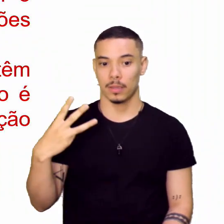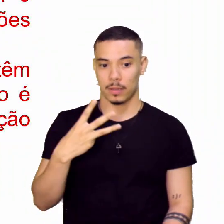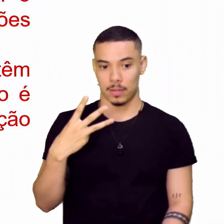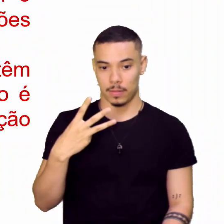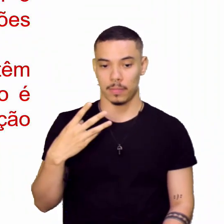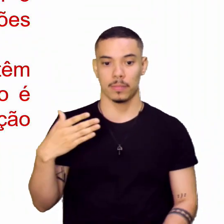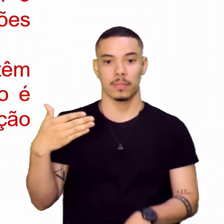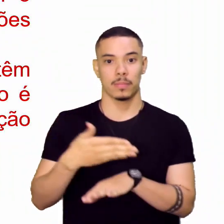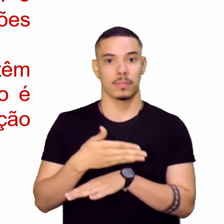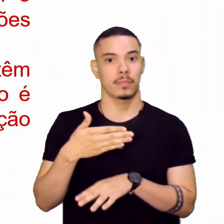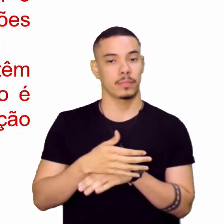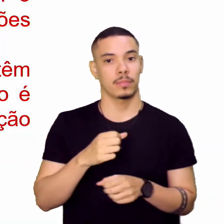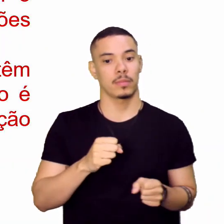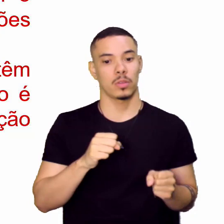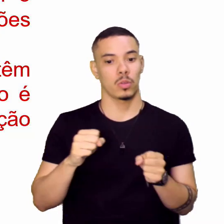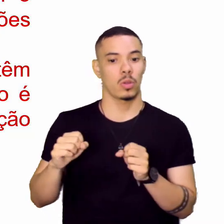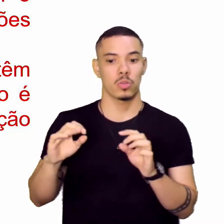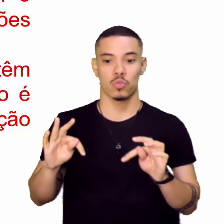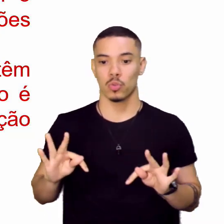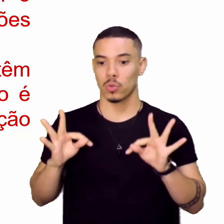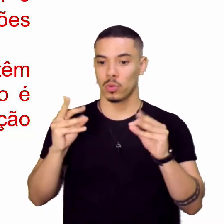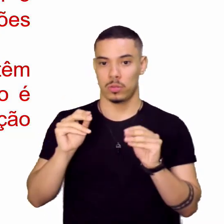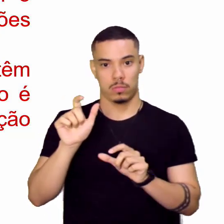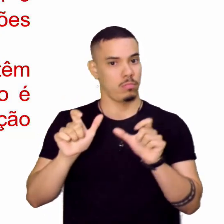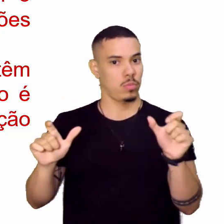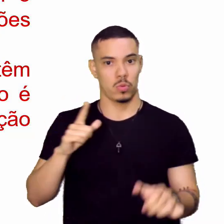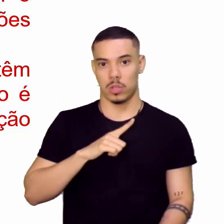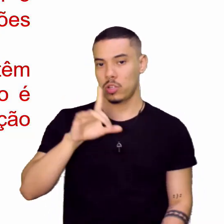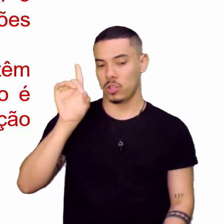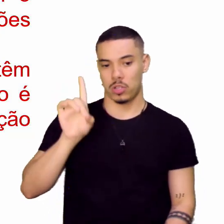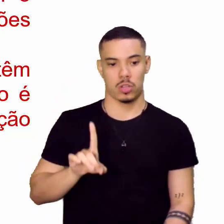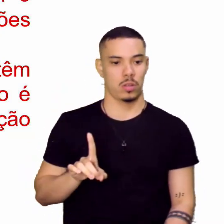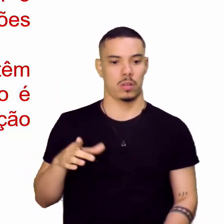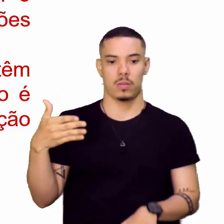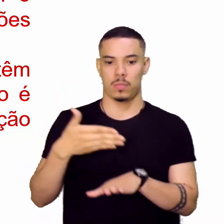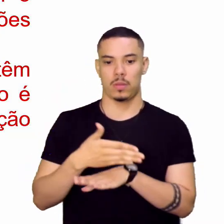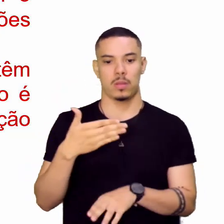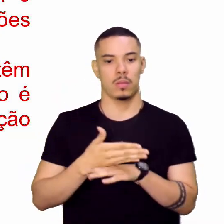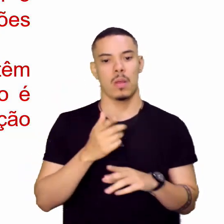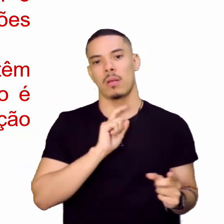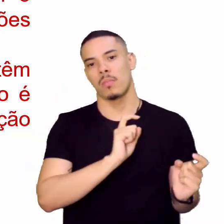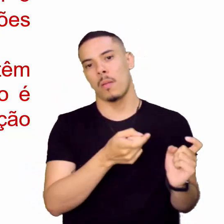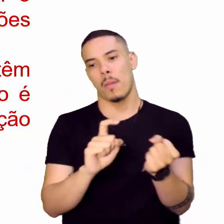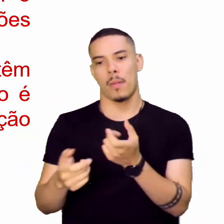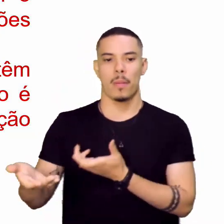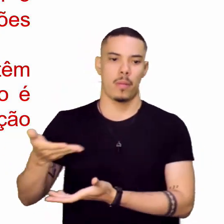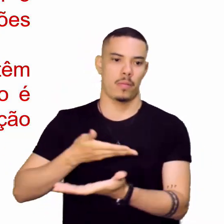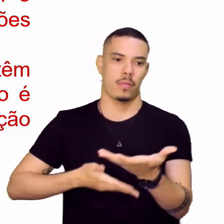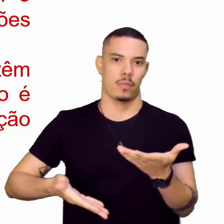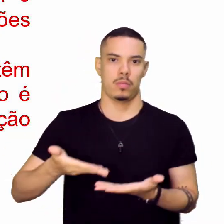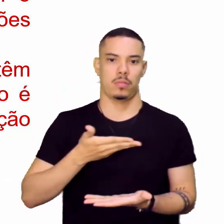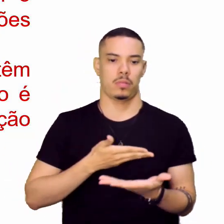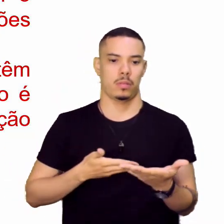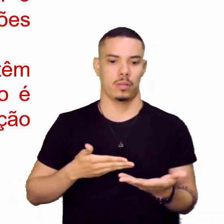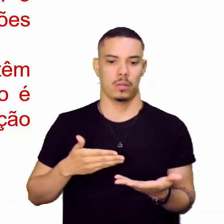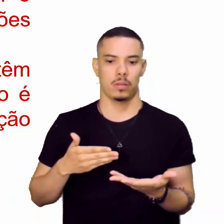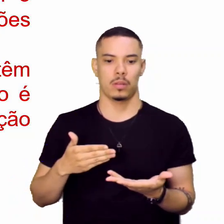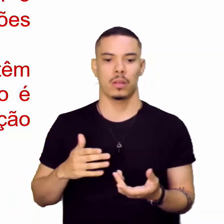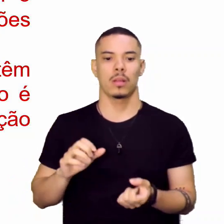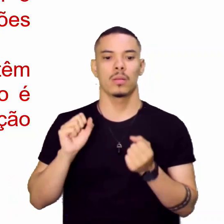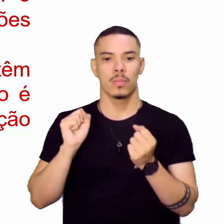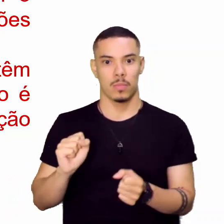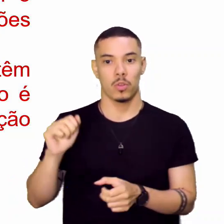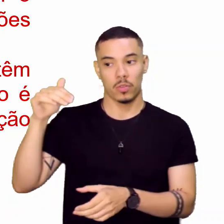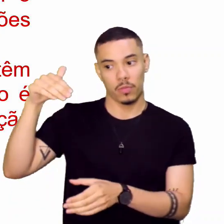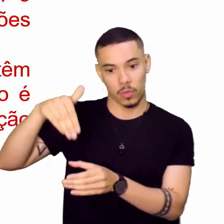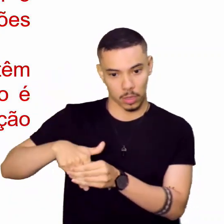no poder todos os cidadãos tem o direito de participar das discussões de liberações públicas da polis voltando e resolvendo